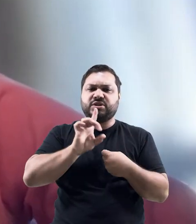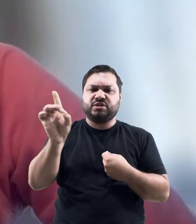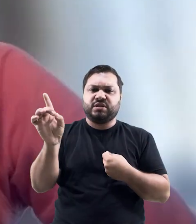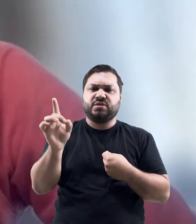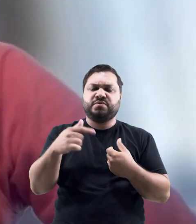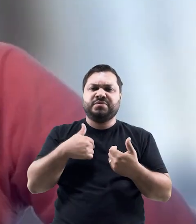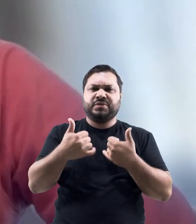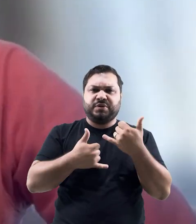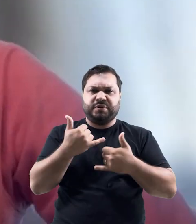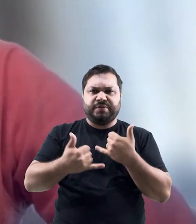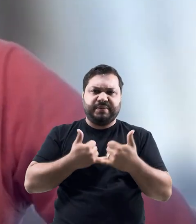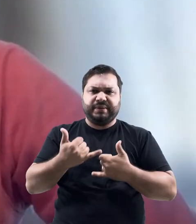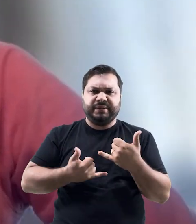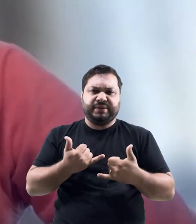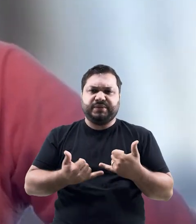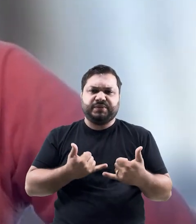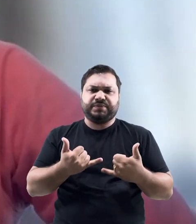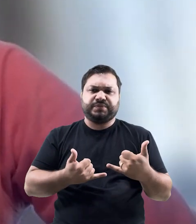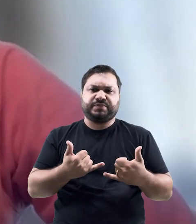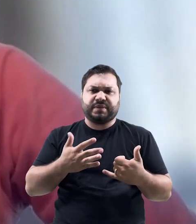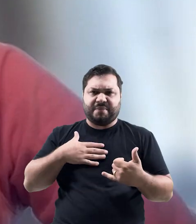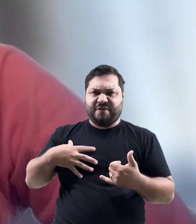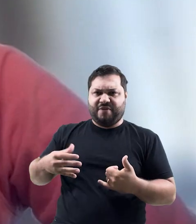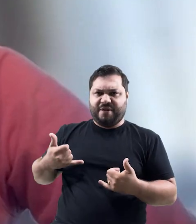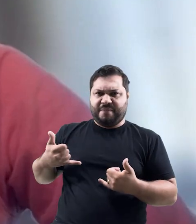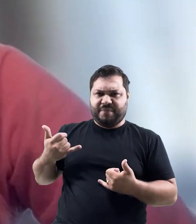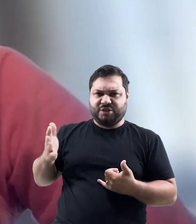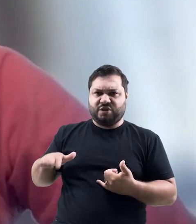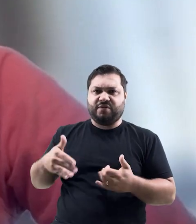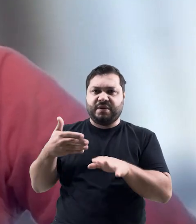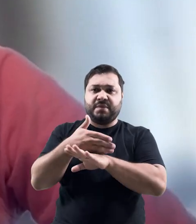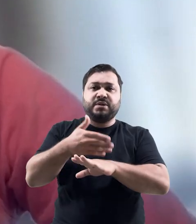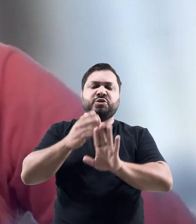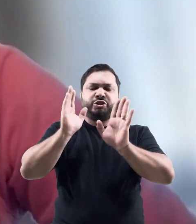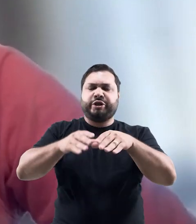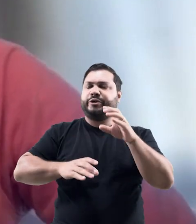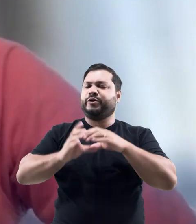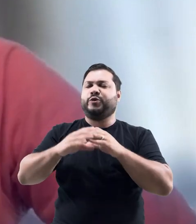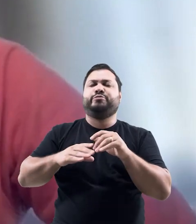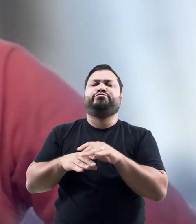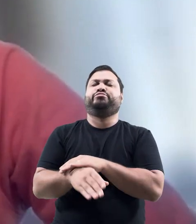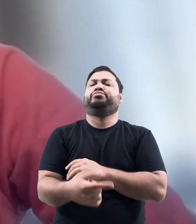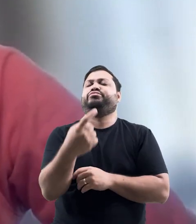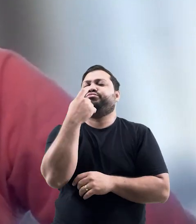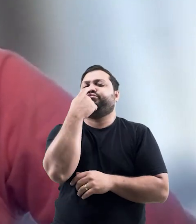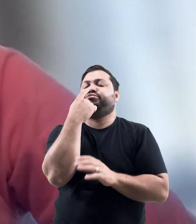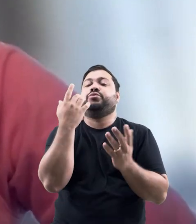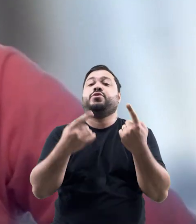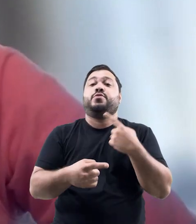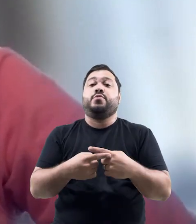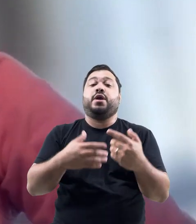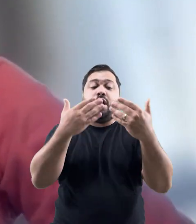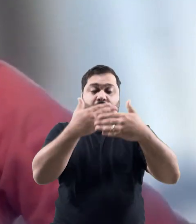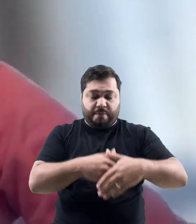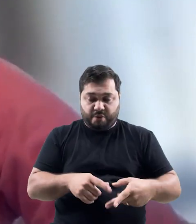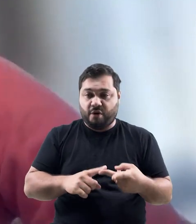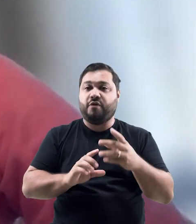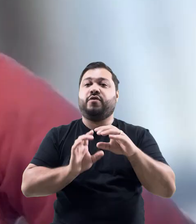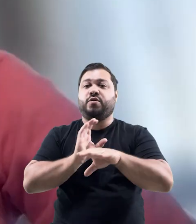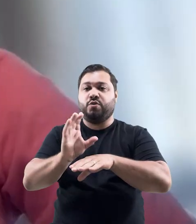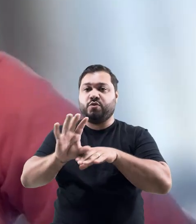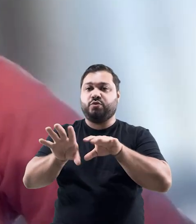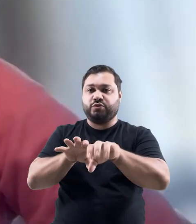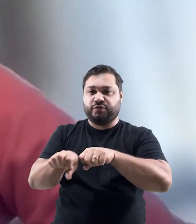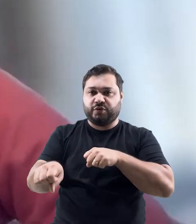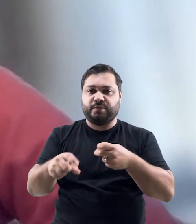de Deus. E eu brinco que a minha mais nova, a que participou, ela já é concurseira nata, né? Porque ela fez a prova comigo, ela fez um